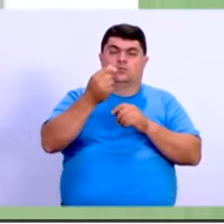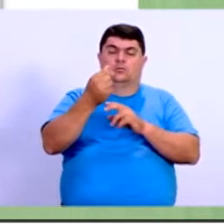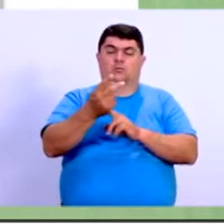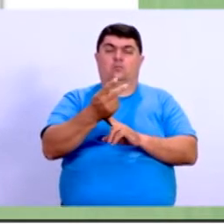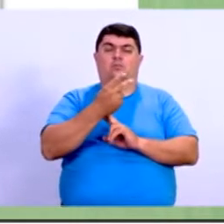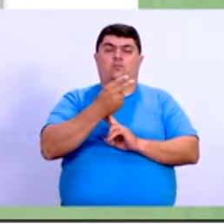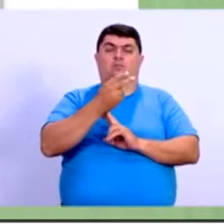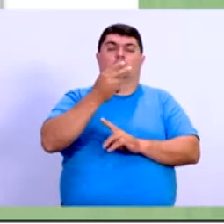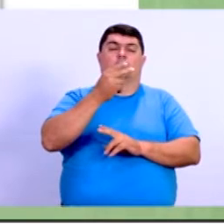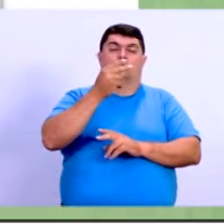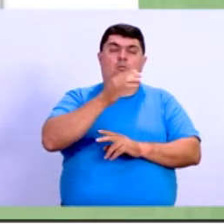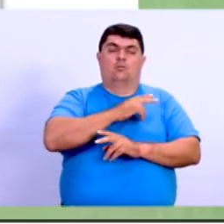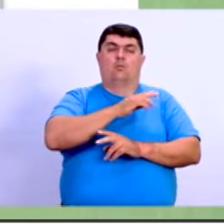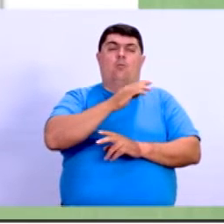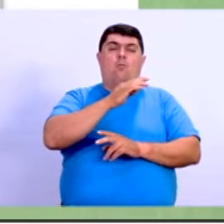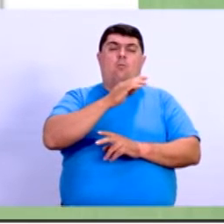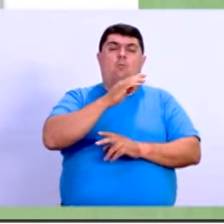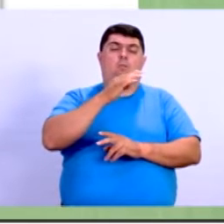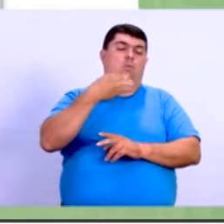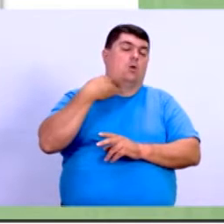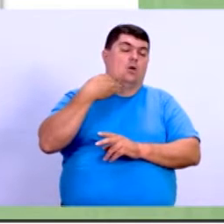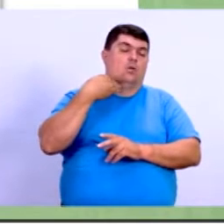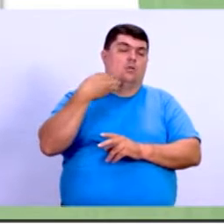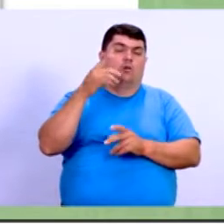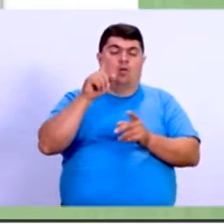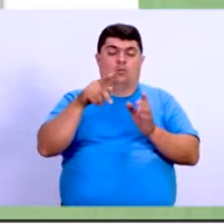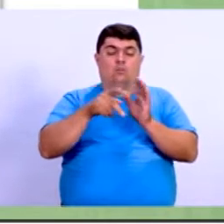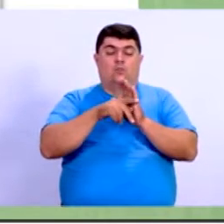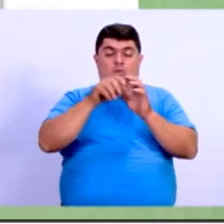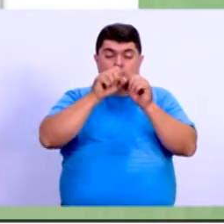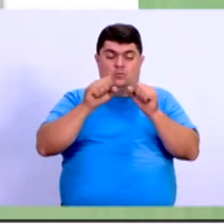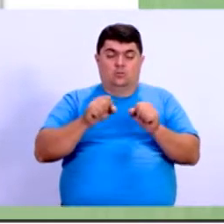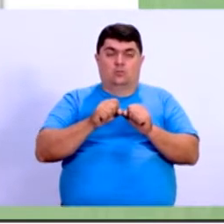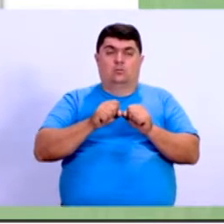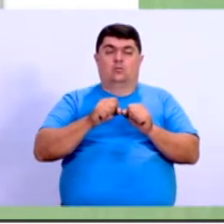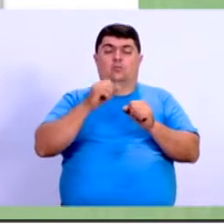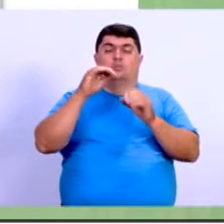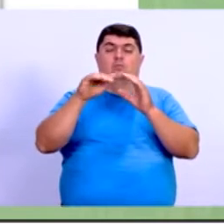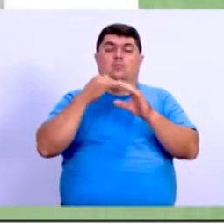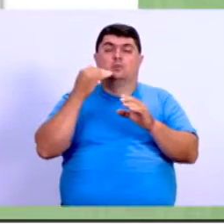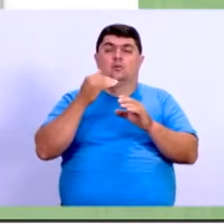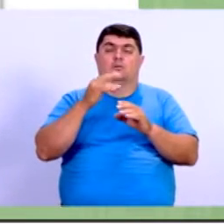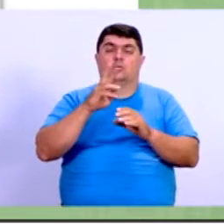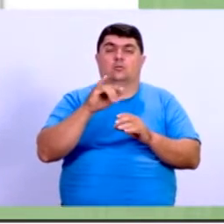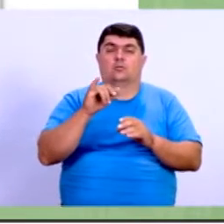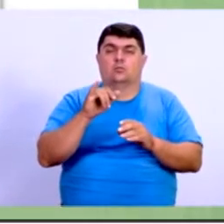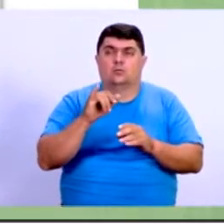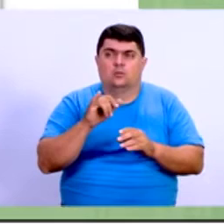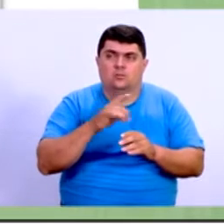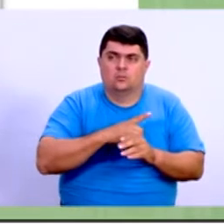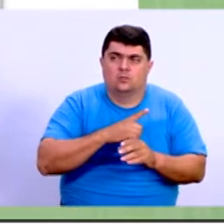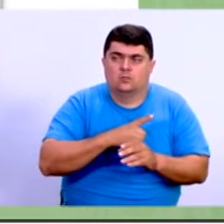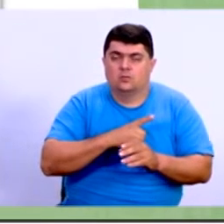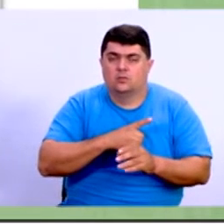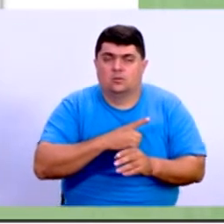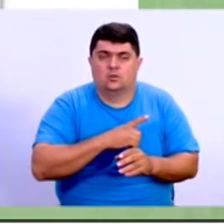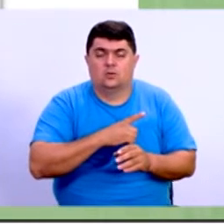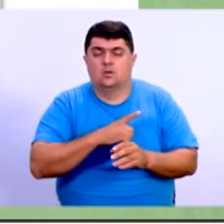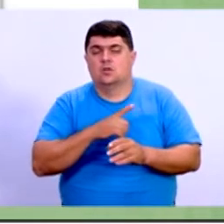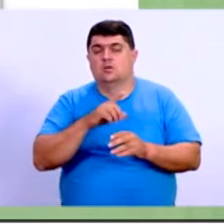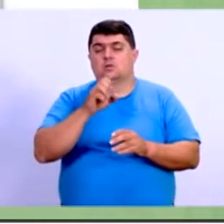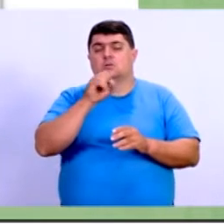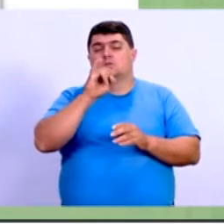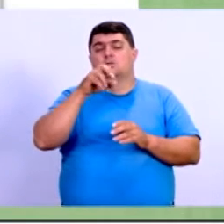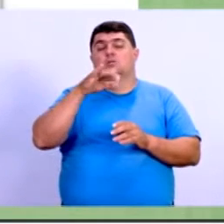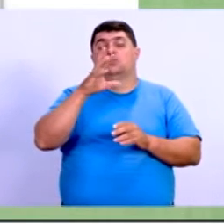para quem? Para o sistema, tá? Que mensagem que é essa que ele está mandando? Ele está mandando uma mensagem síncrona, uma